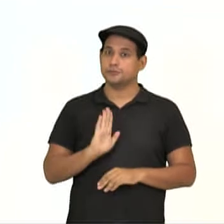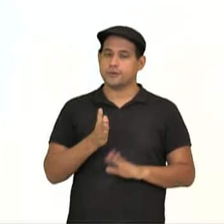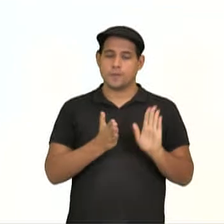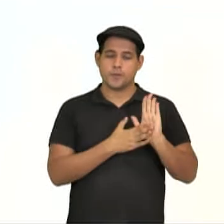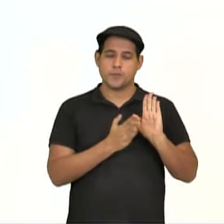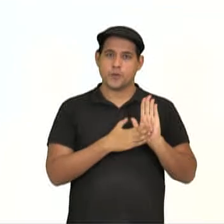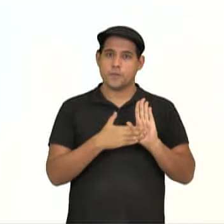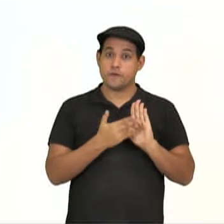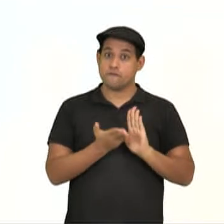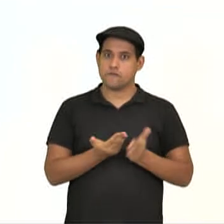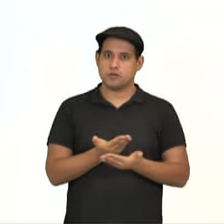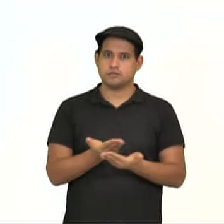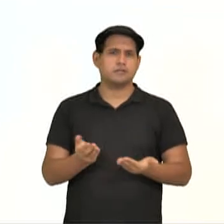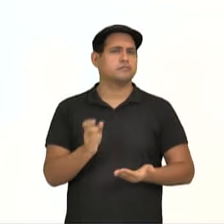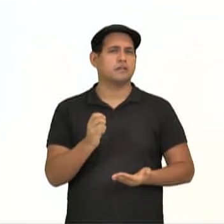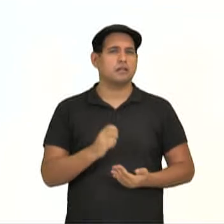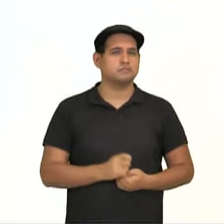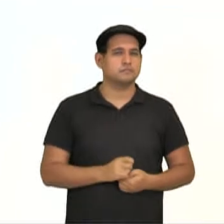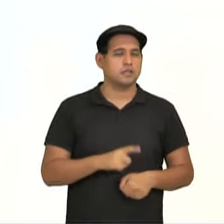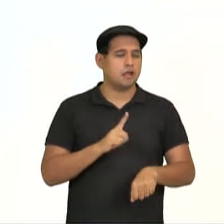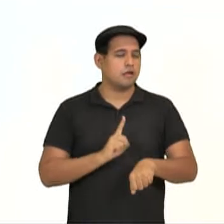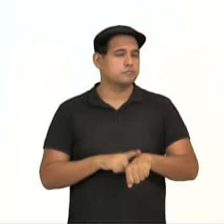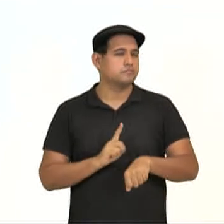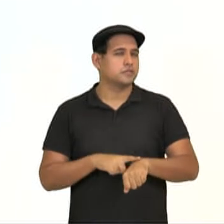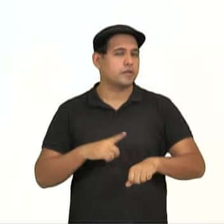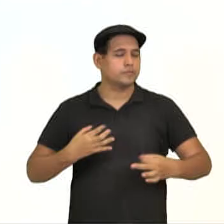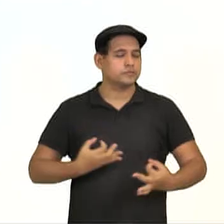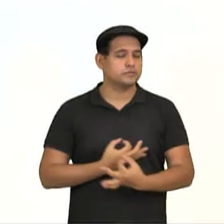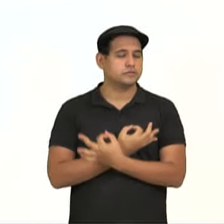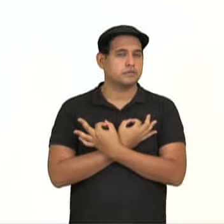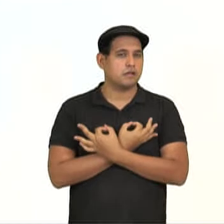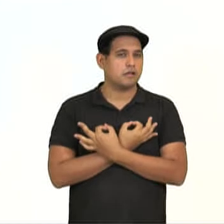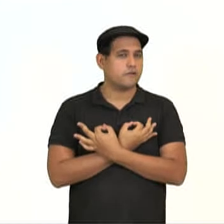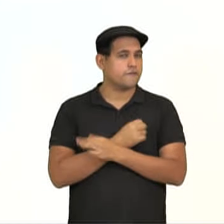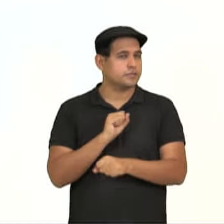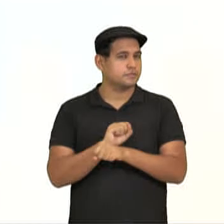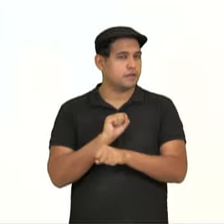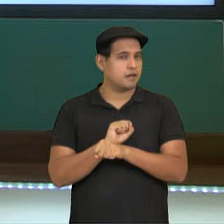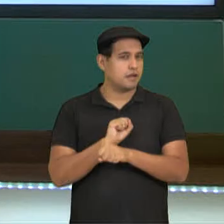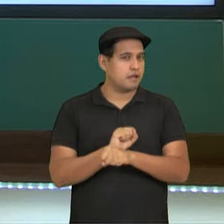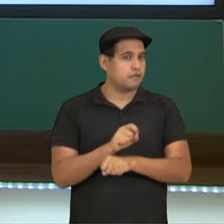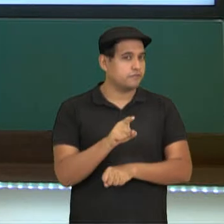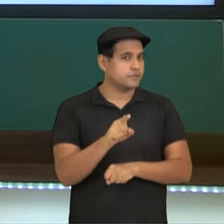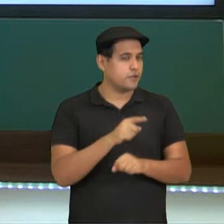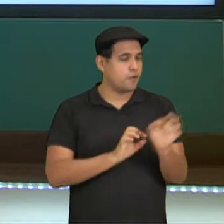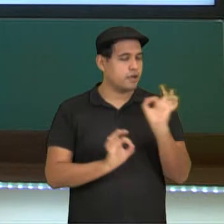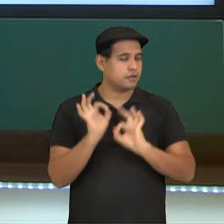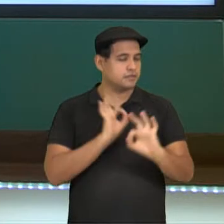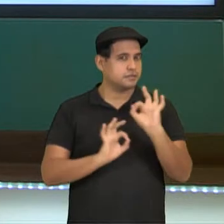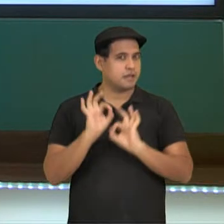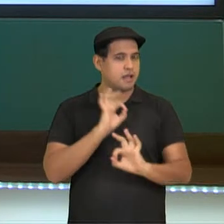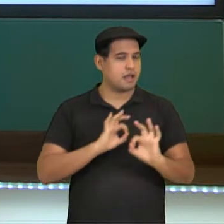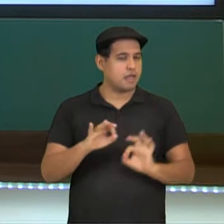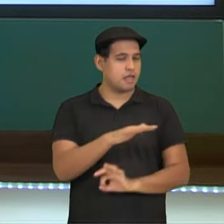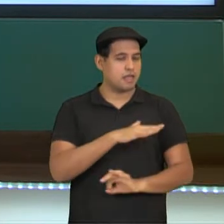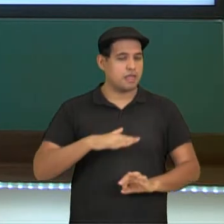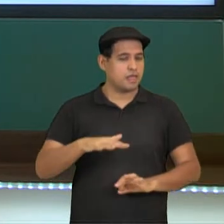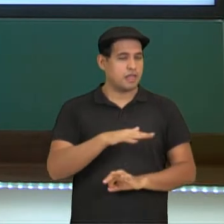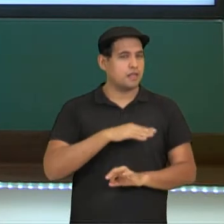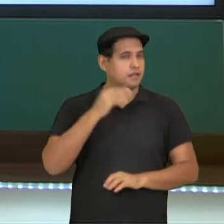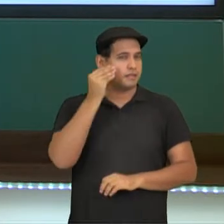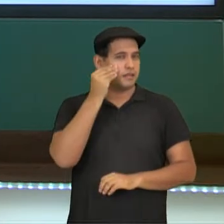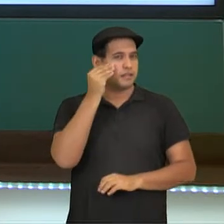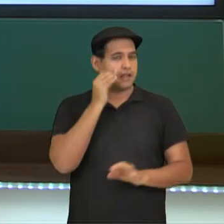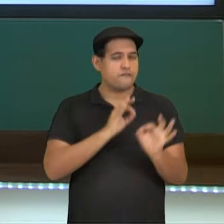propondo para vocês aqui um pequeno tempo de meditação. Eu vou dar um tempinho para vocês organizarem o espaço,